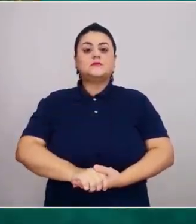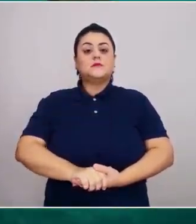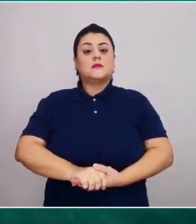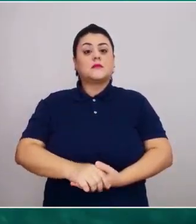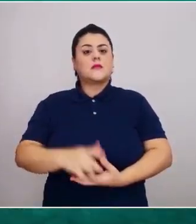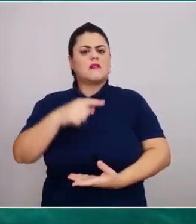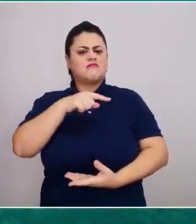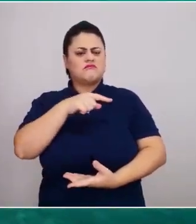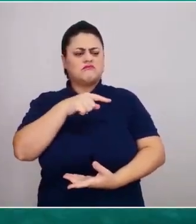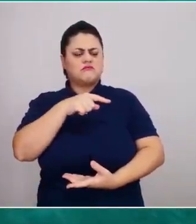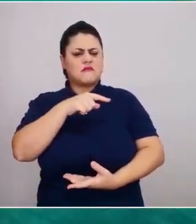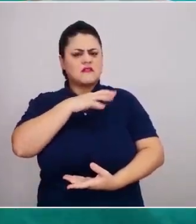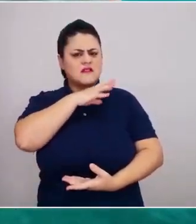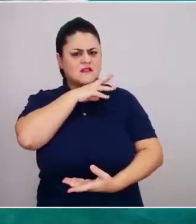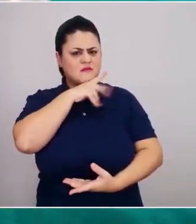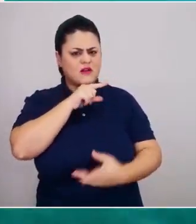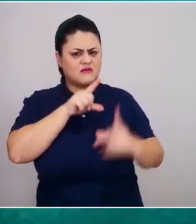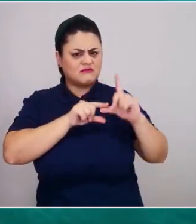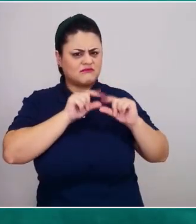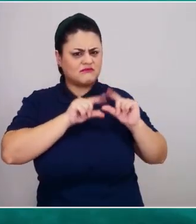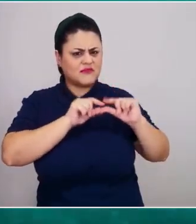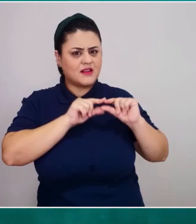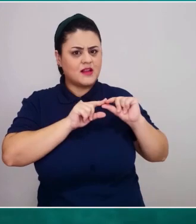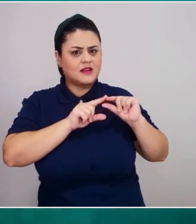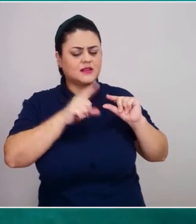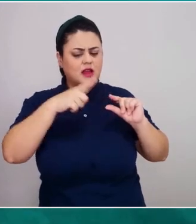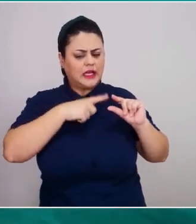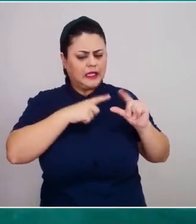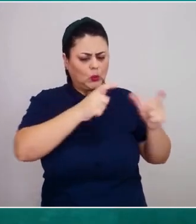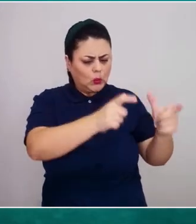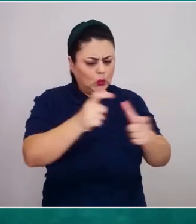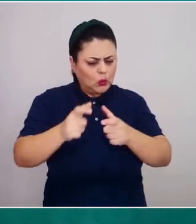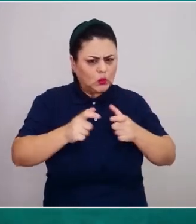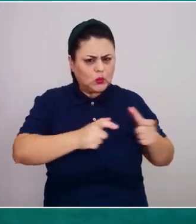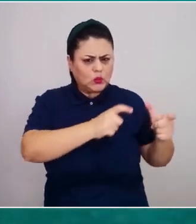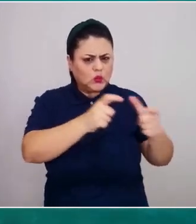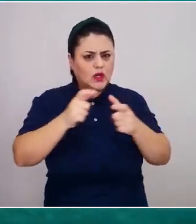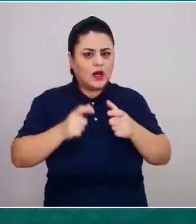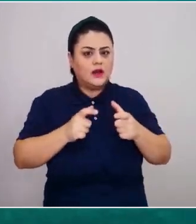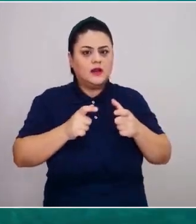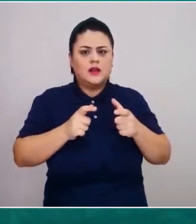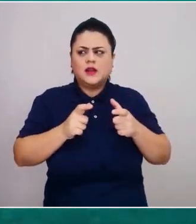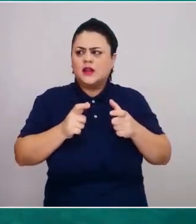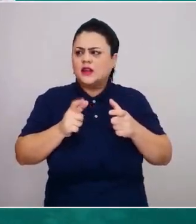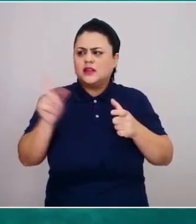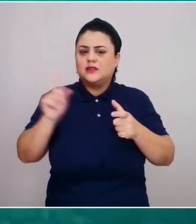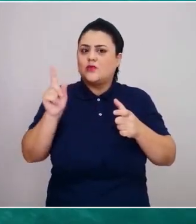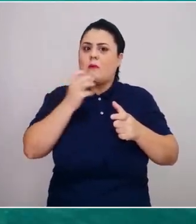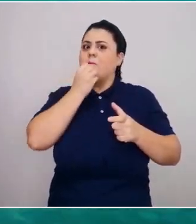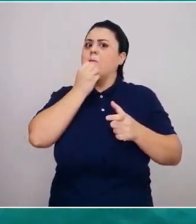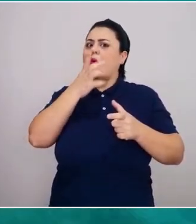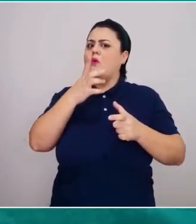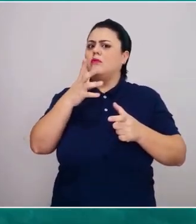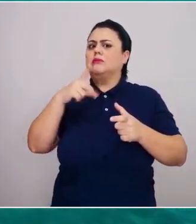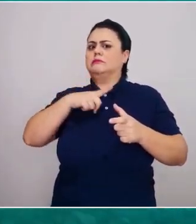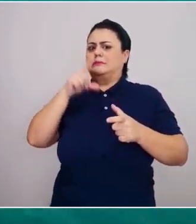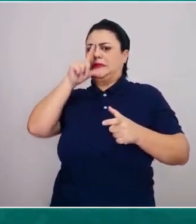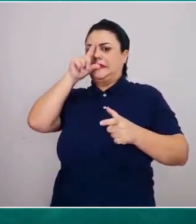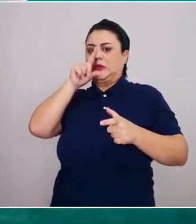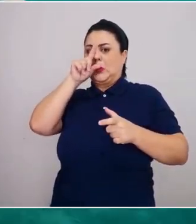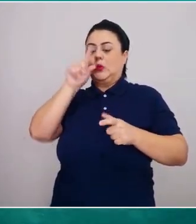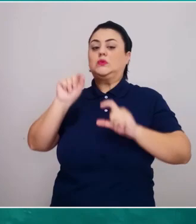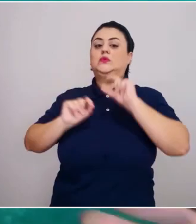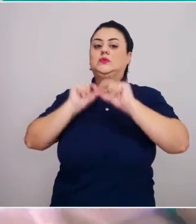Quando estes animais estão em um ambiente desfavorável, eliminam suas próprias vísceras pelo ânus e